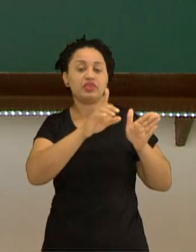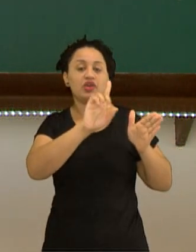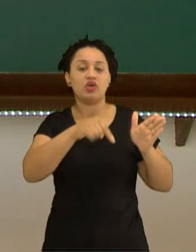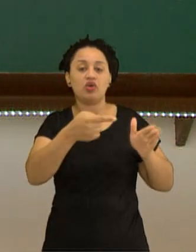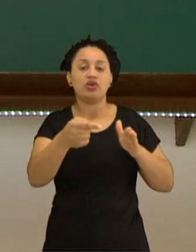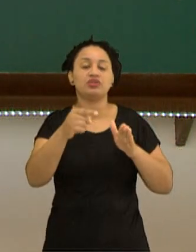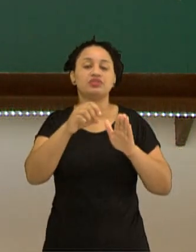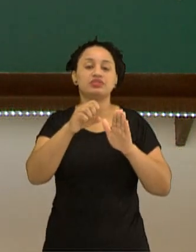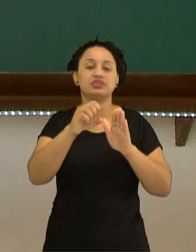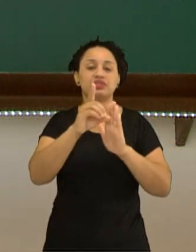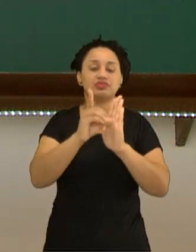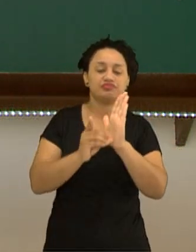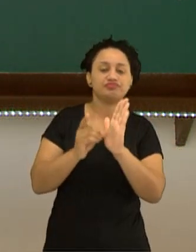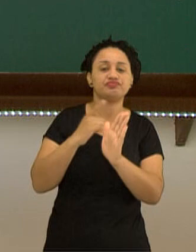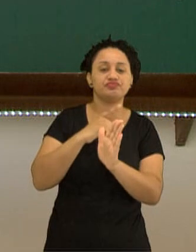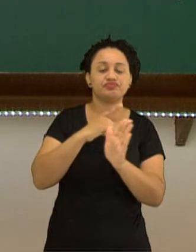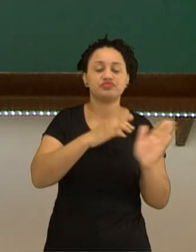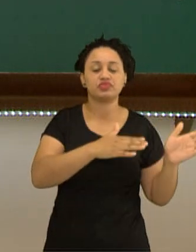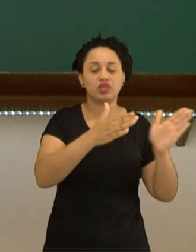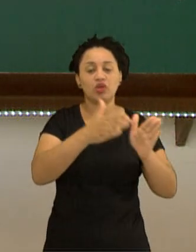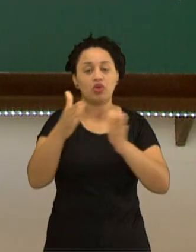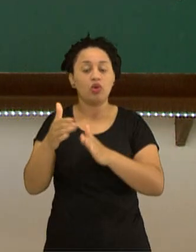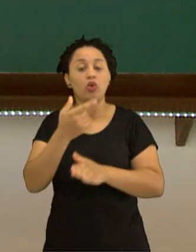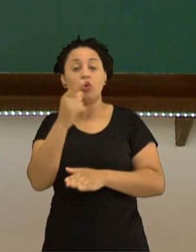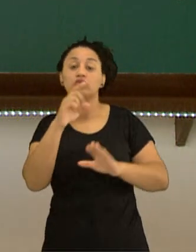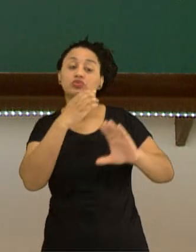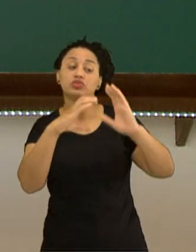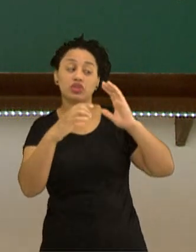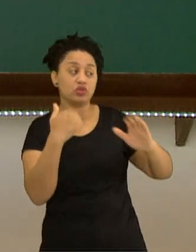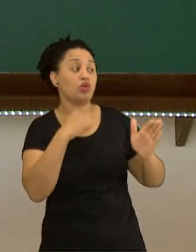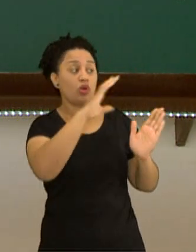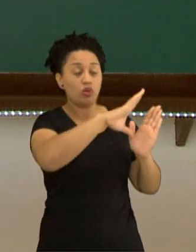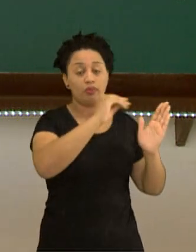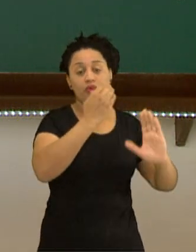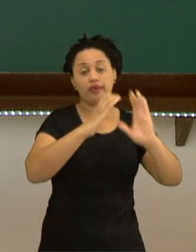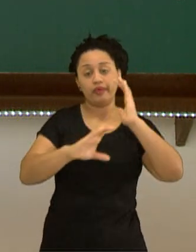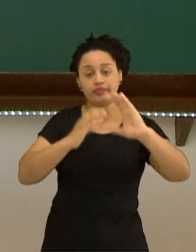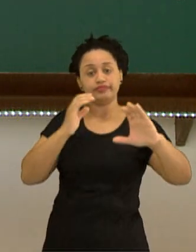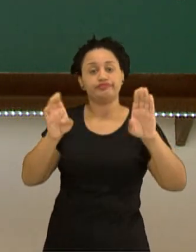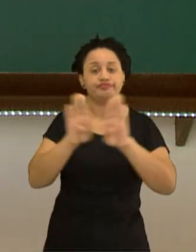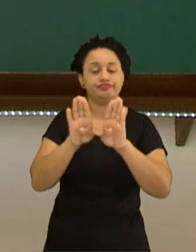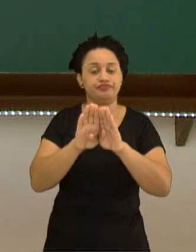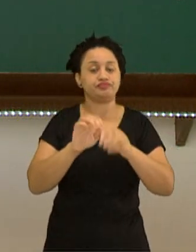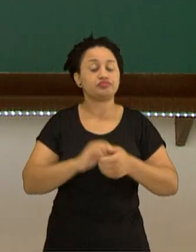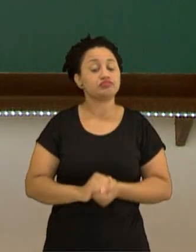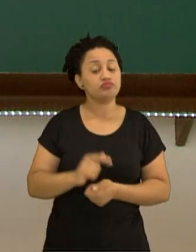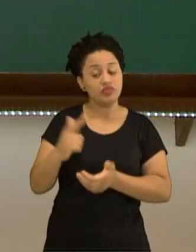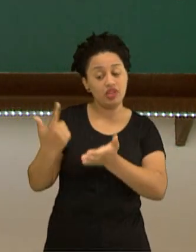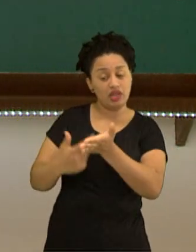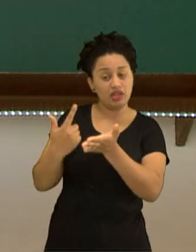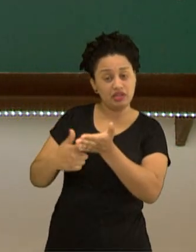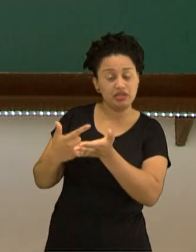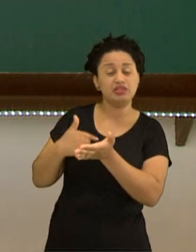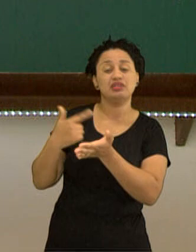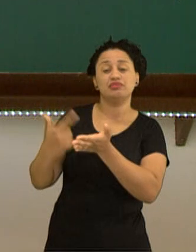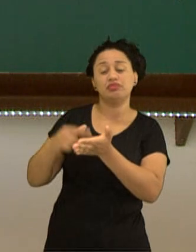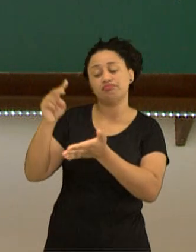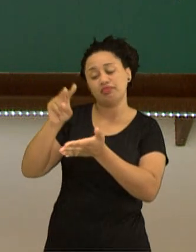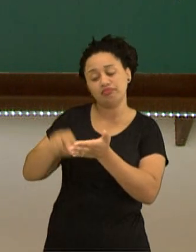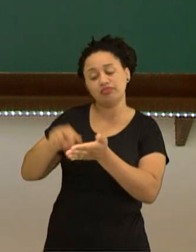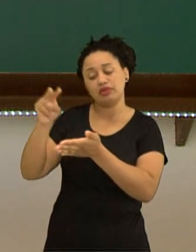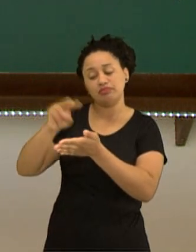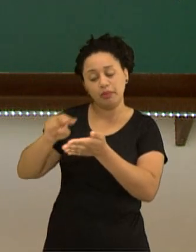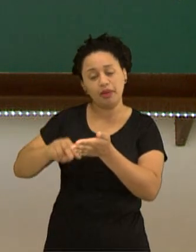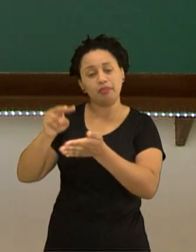outras décadas com outros cantores. É aquele livro que é lido e relido por várias pessoas